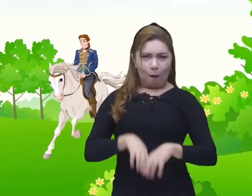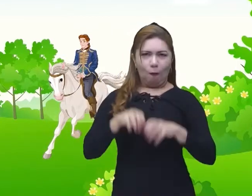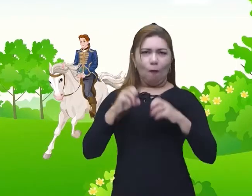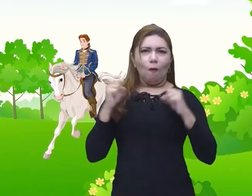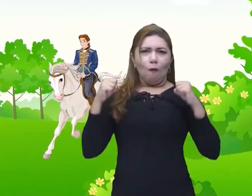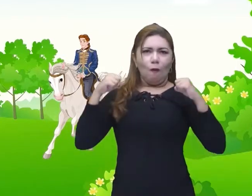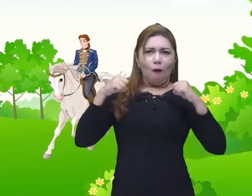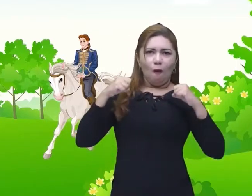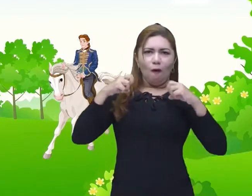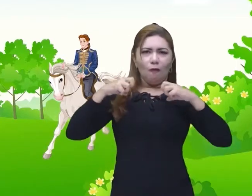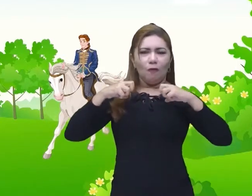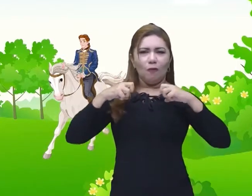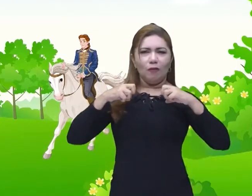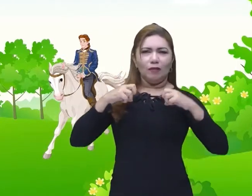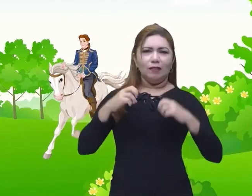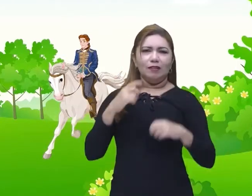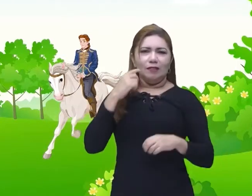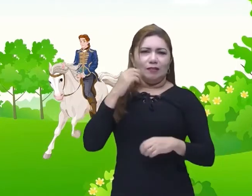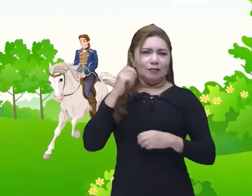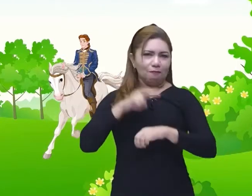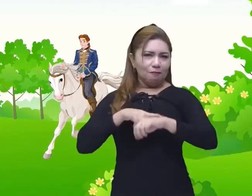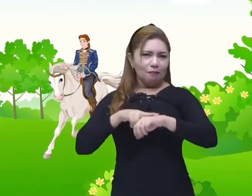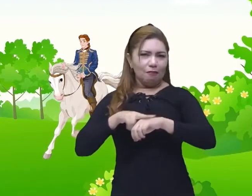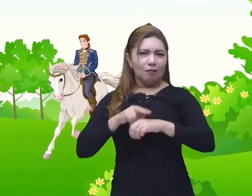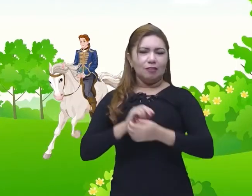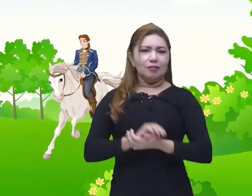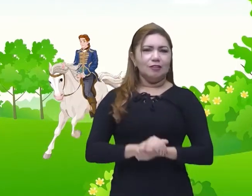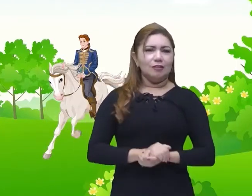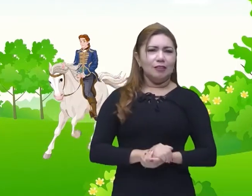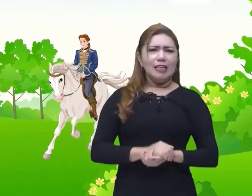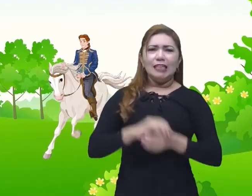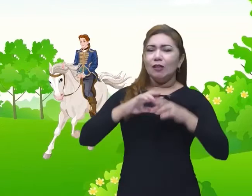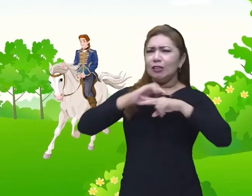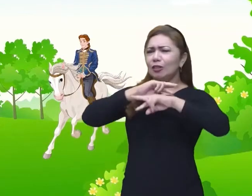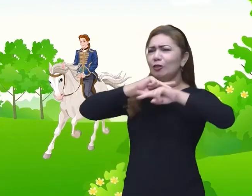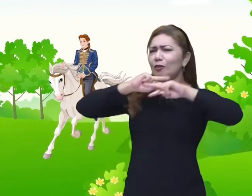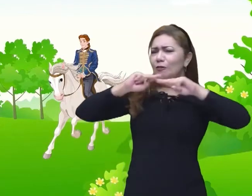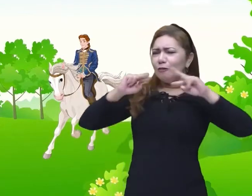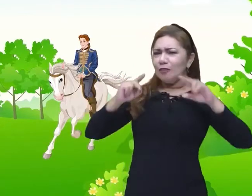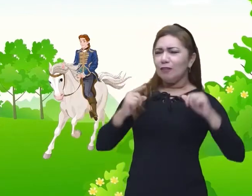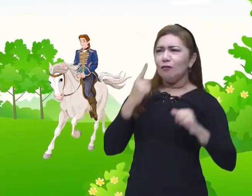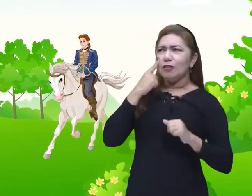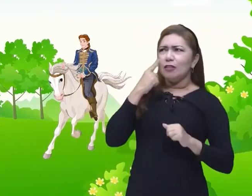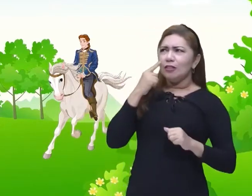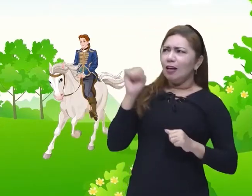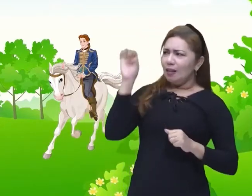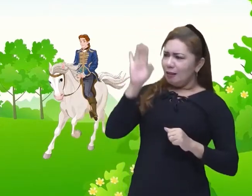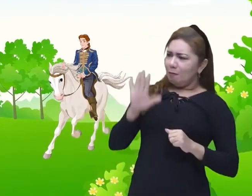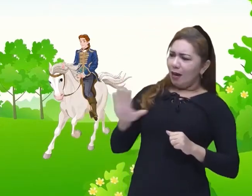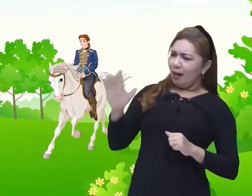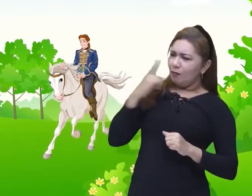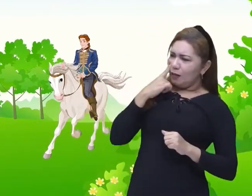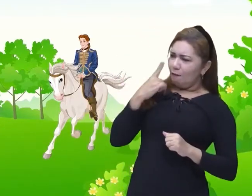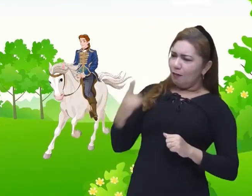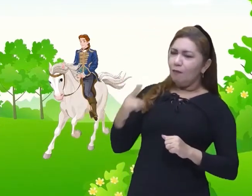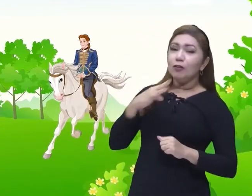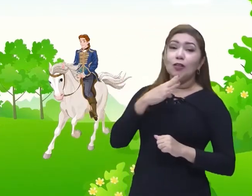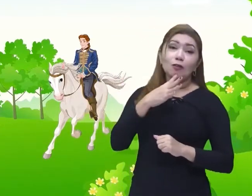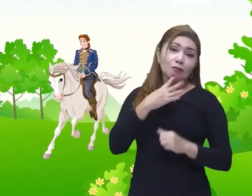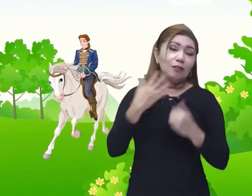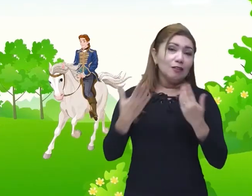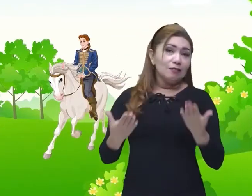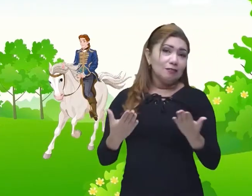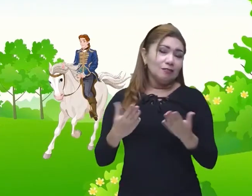um título de alguma coisa. E esse gênero, contos de fada, é maravilhoso, não é verdade, crianças? E hoje a gente vai navegar